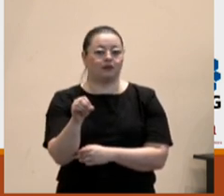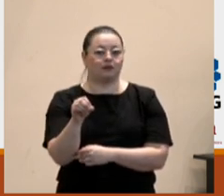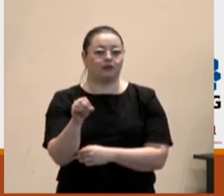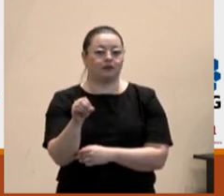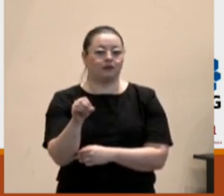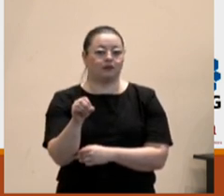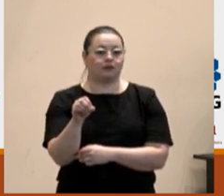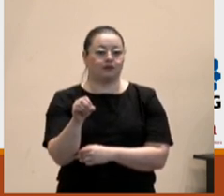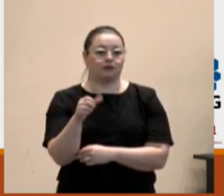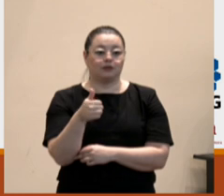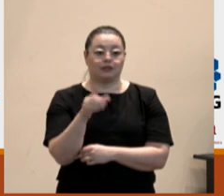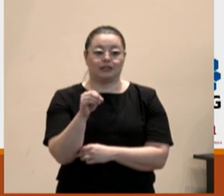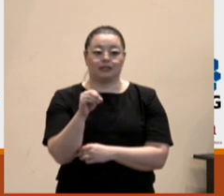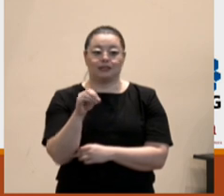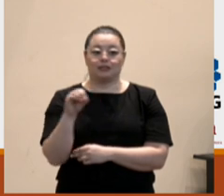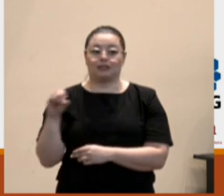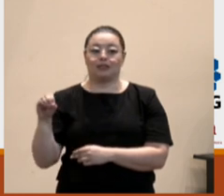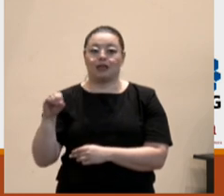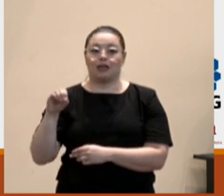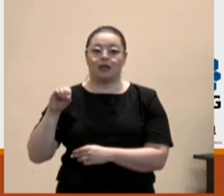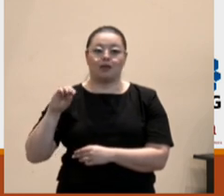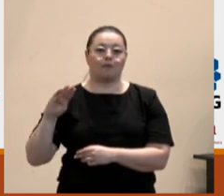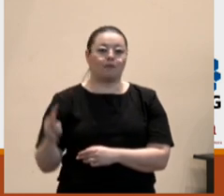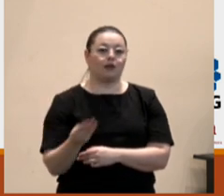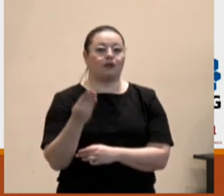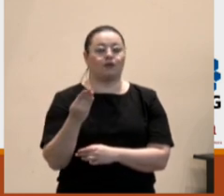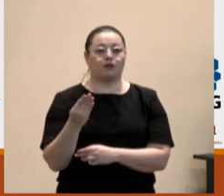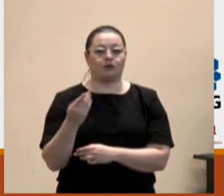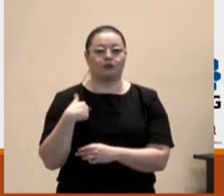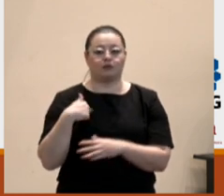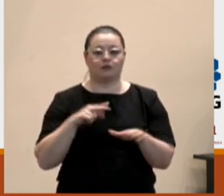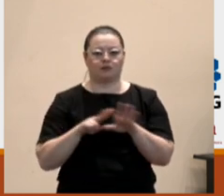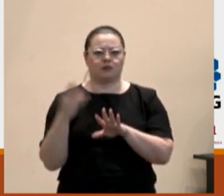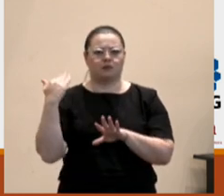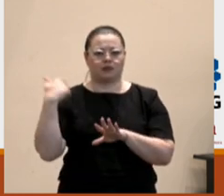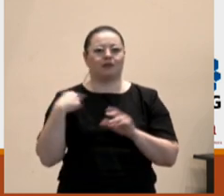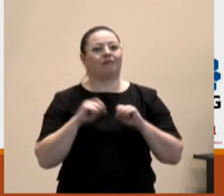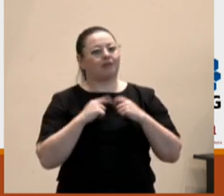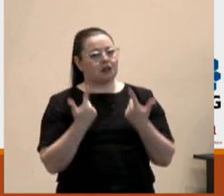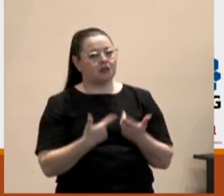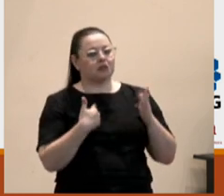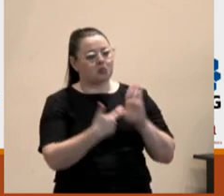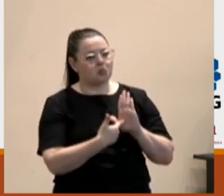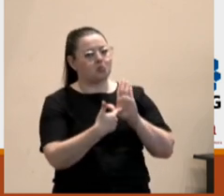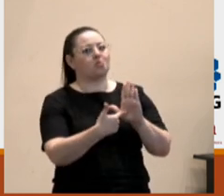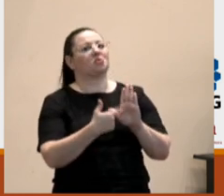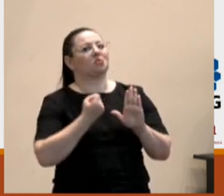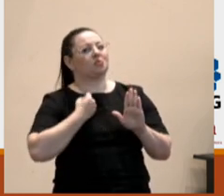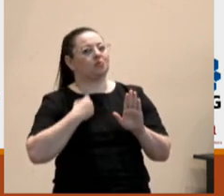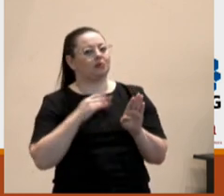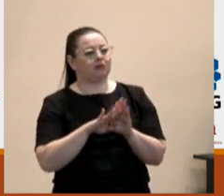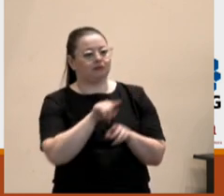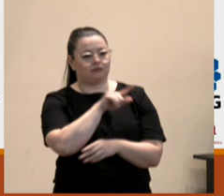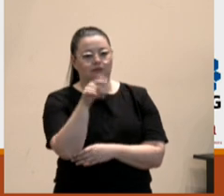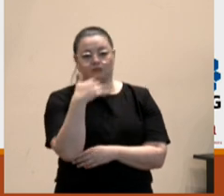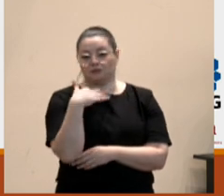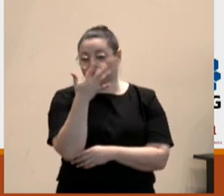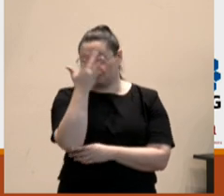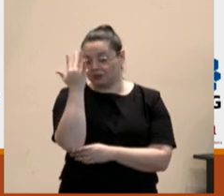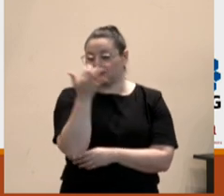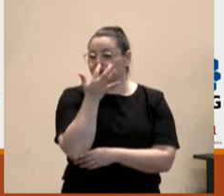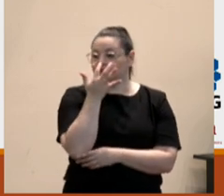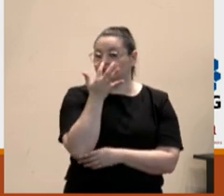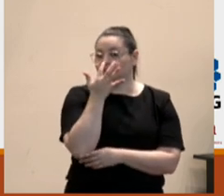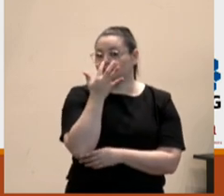100 bilhões. Semana passada eu estava na Alesp e apresentei esses números aqui também. O pessoal ficou meio, né? Então,